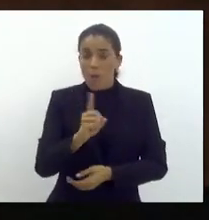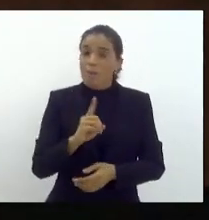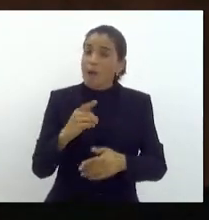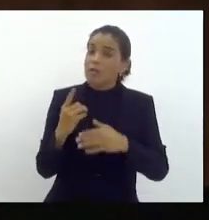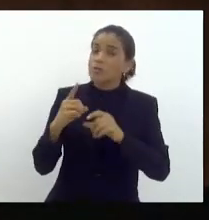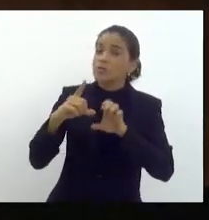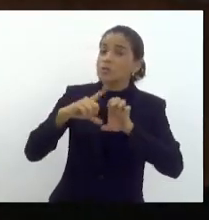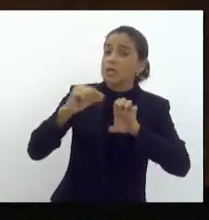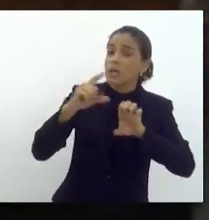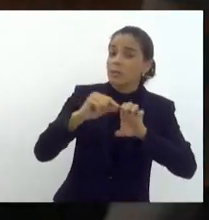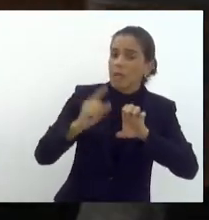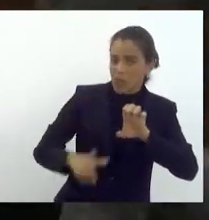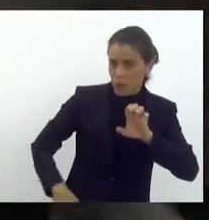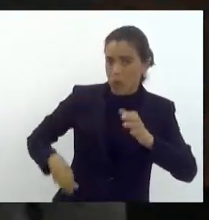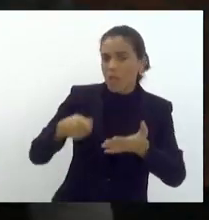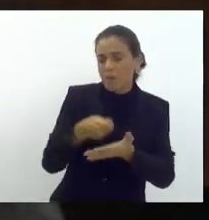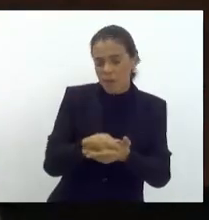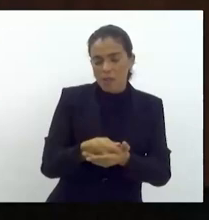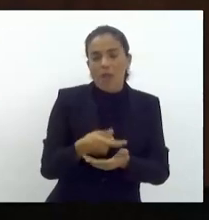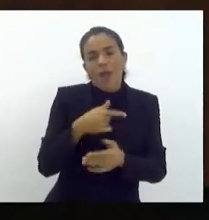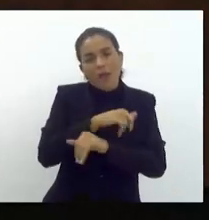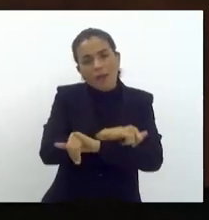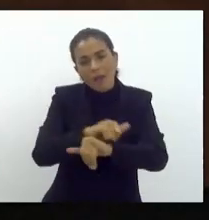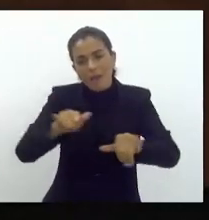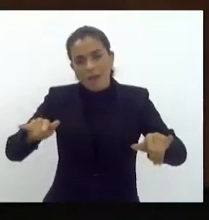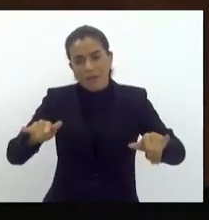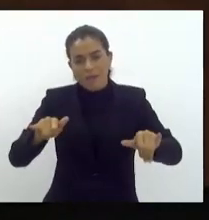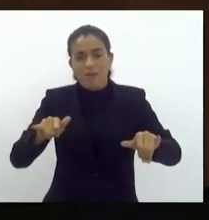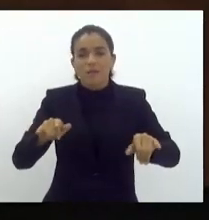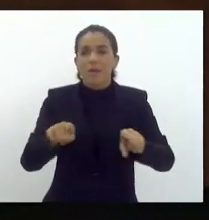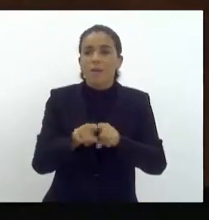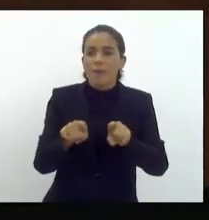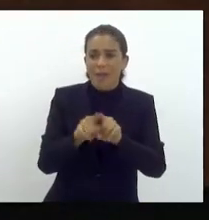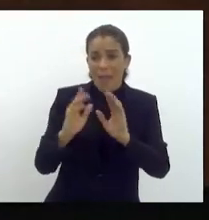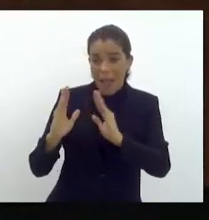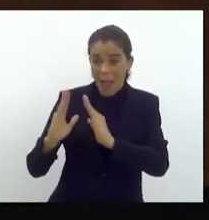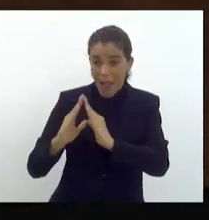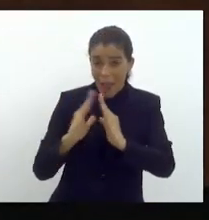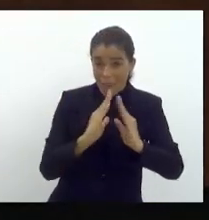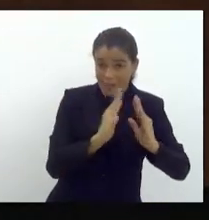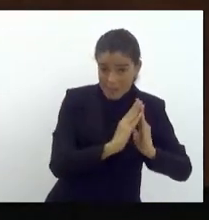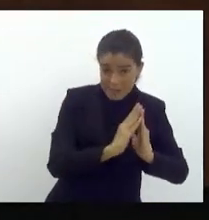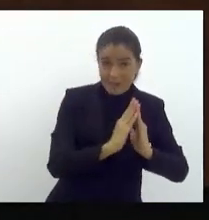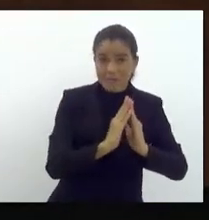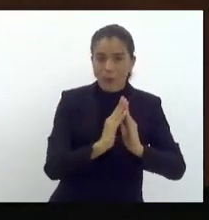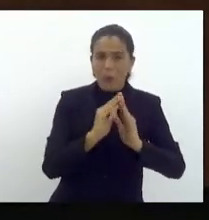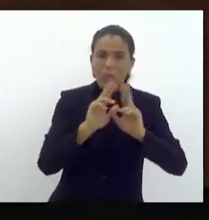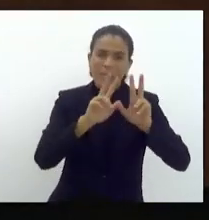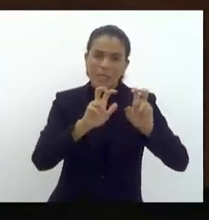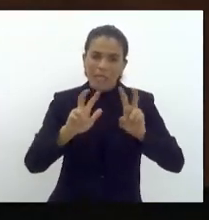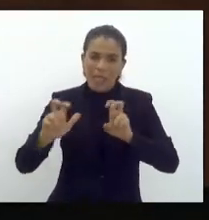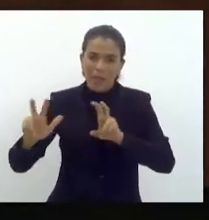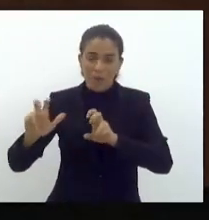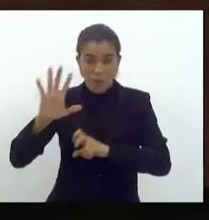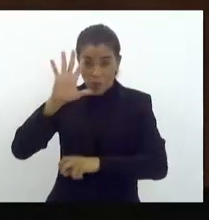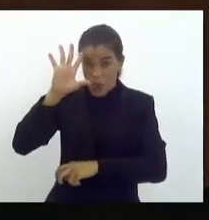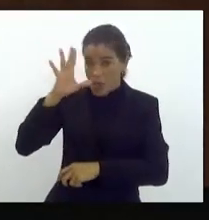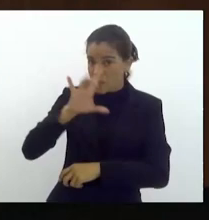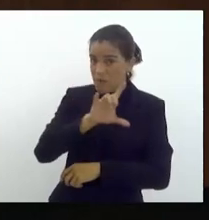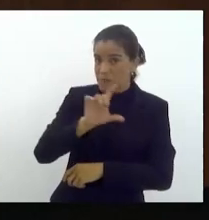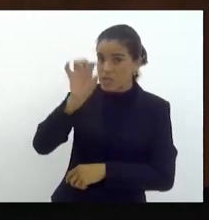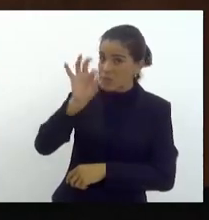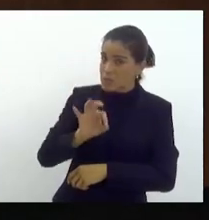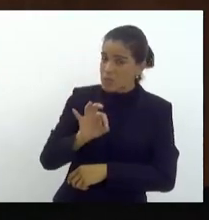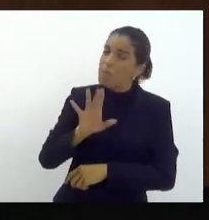empreendedores então era esse aviso que eu queria dar e quanto habitação e os demais temas nós não resolvemos 100% nós